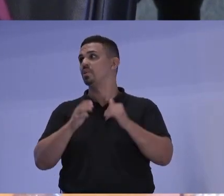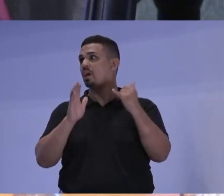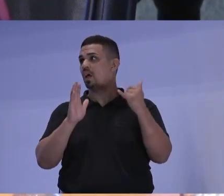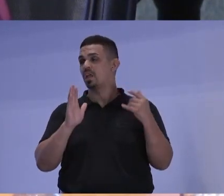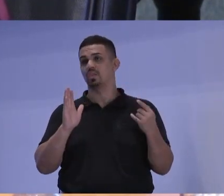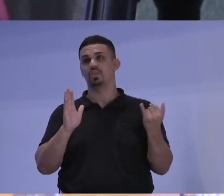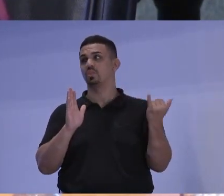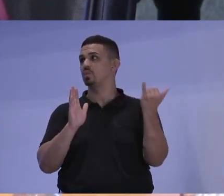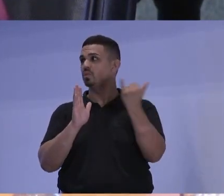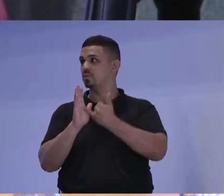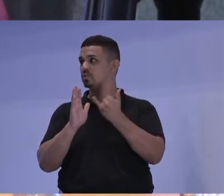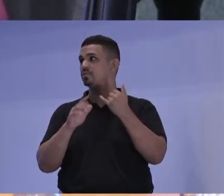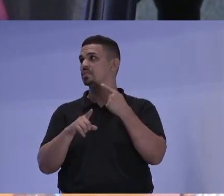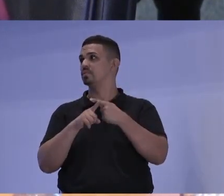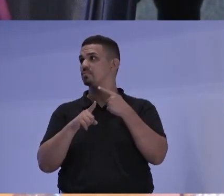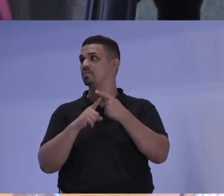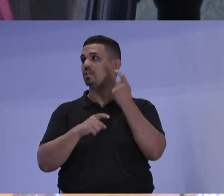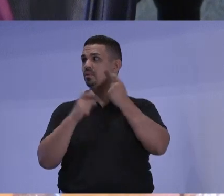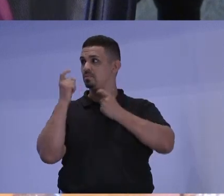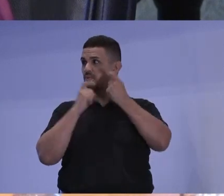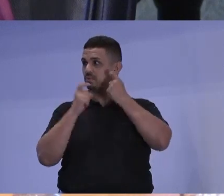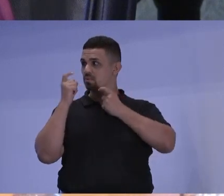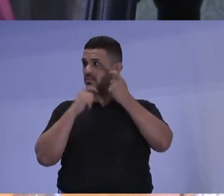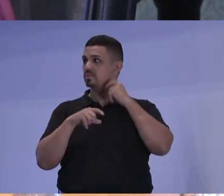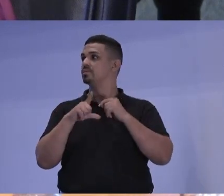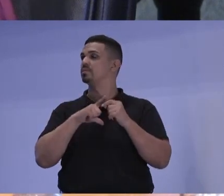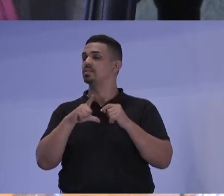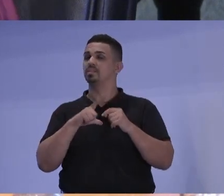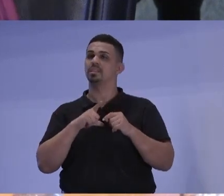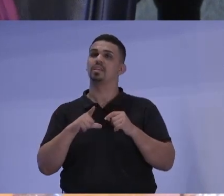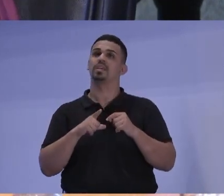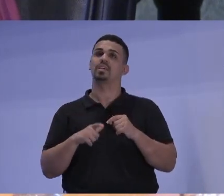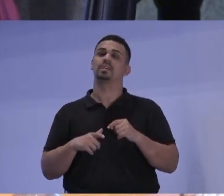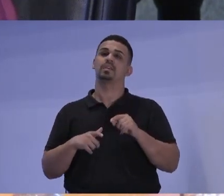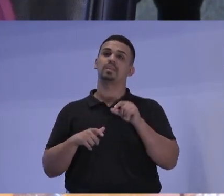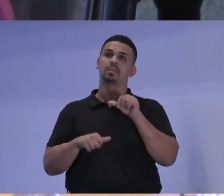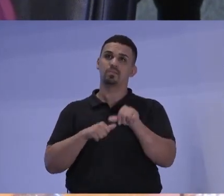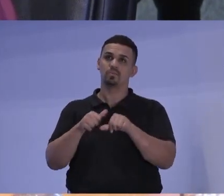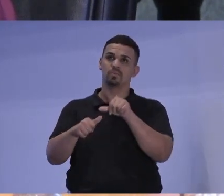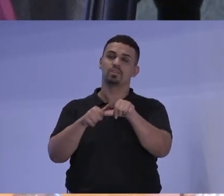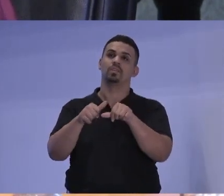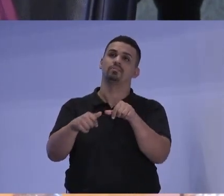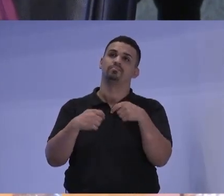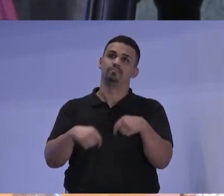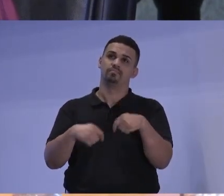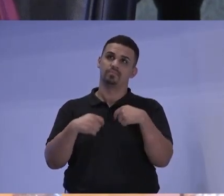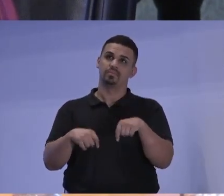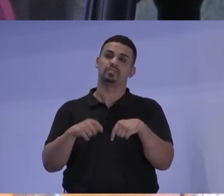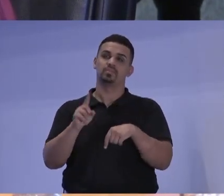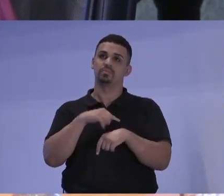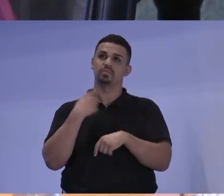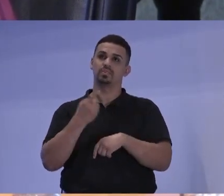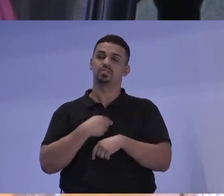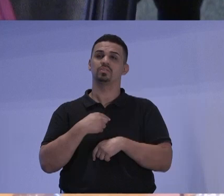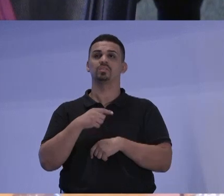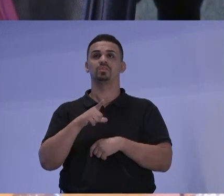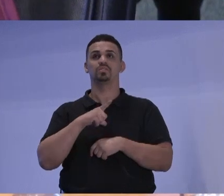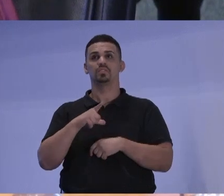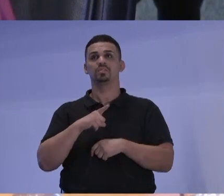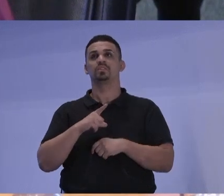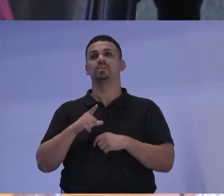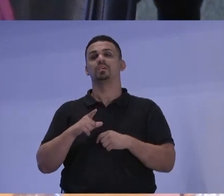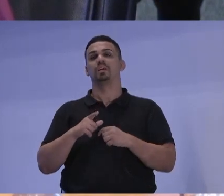porque é uma das preocupações da vigilância, que esses casos estejam notificados, para que a gente não somente tenha o